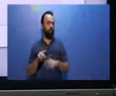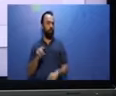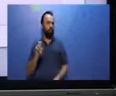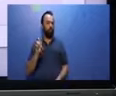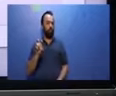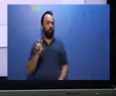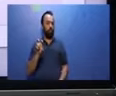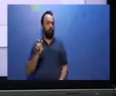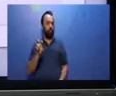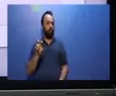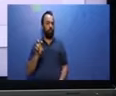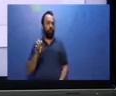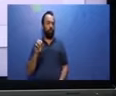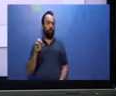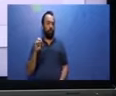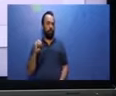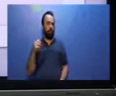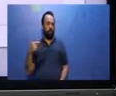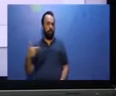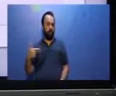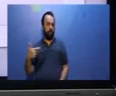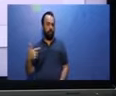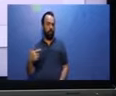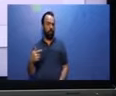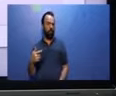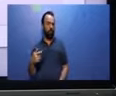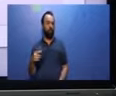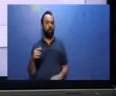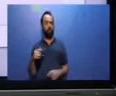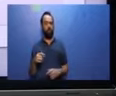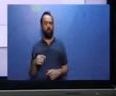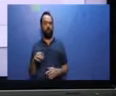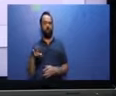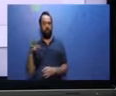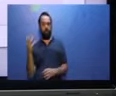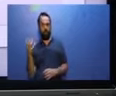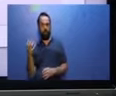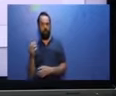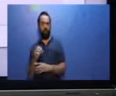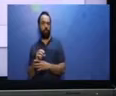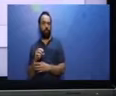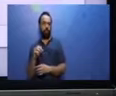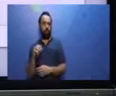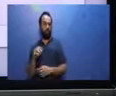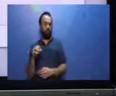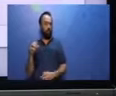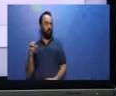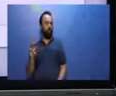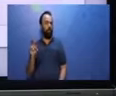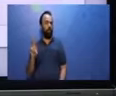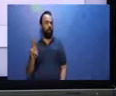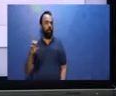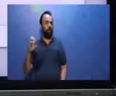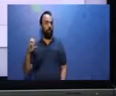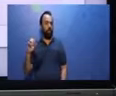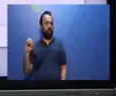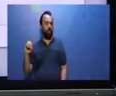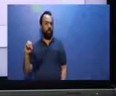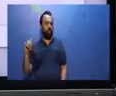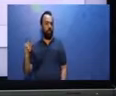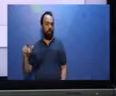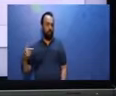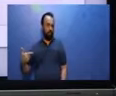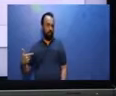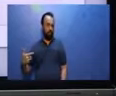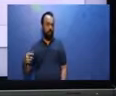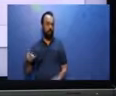x 2 10 os 10 oxigênio que resultam em a três vezes 13 carbonos